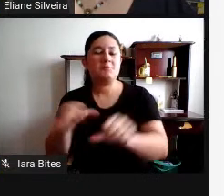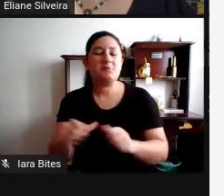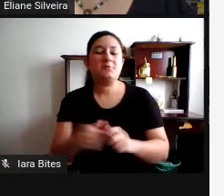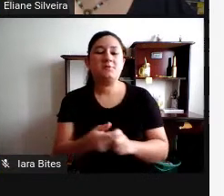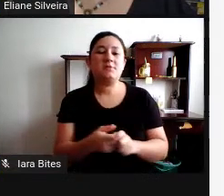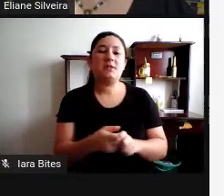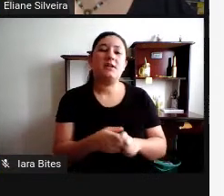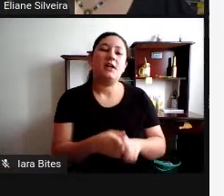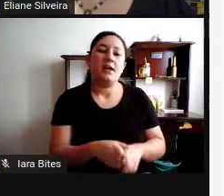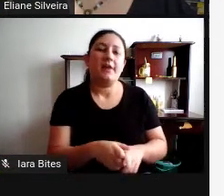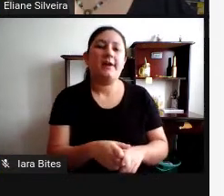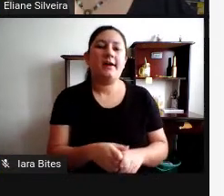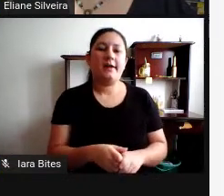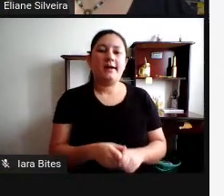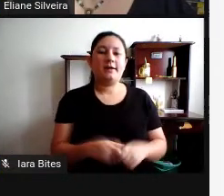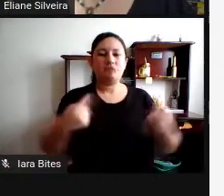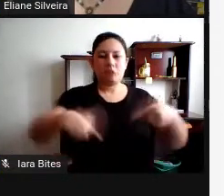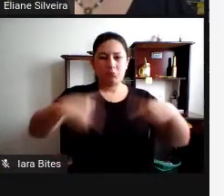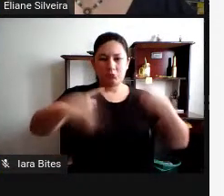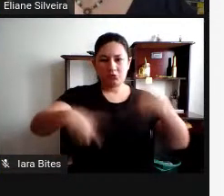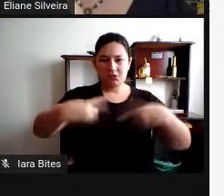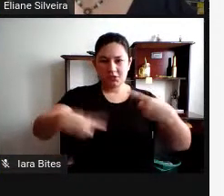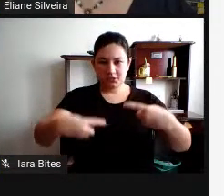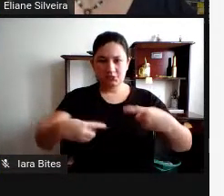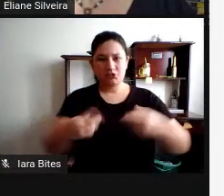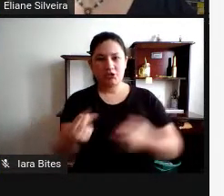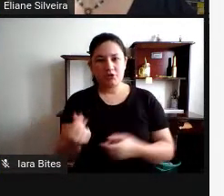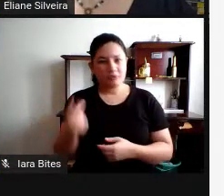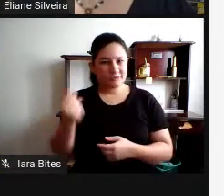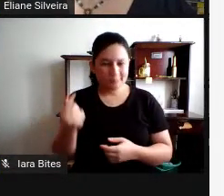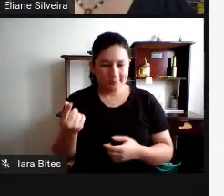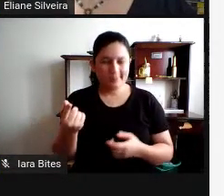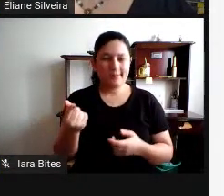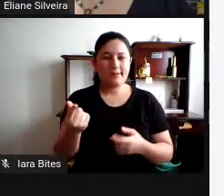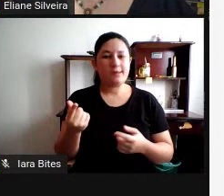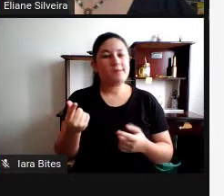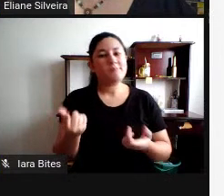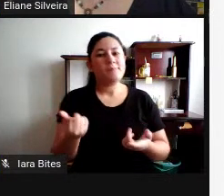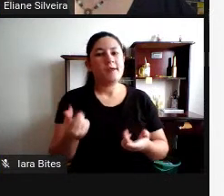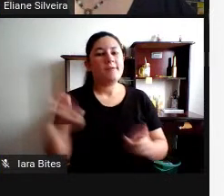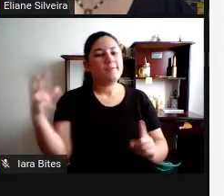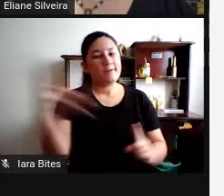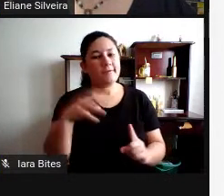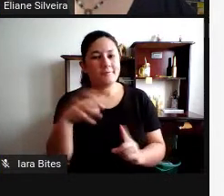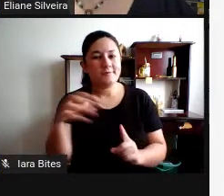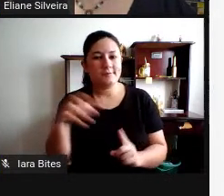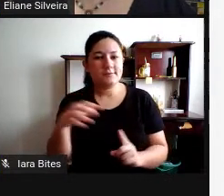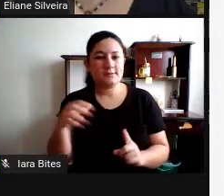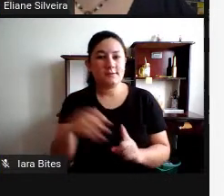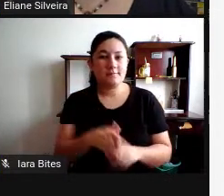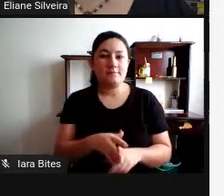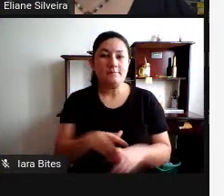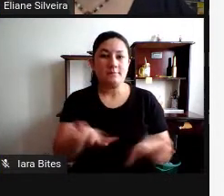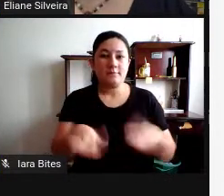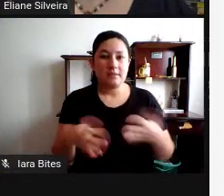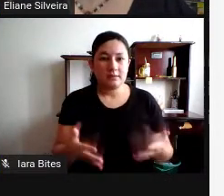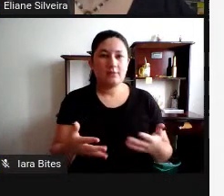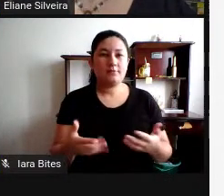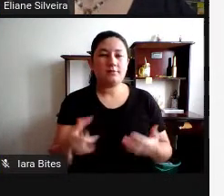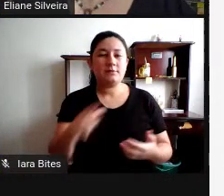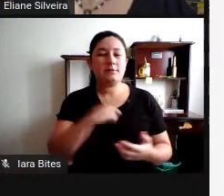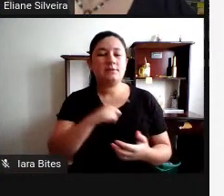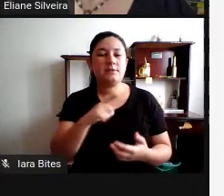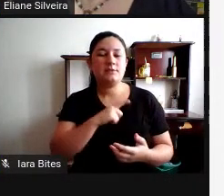não é homogênea em todos os lugares. Essa formação implica naquilo que podemos chamar de fatores particulares.